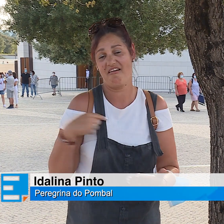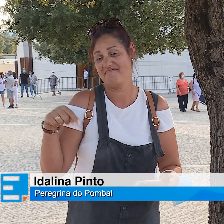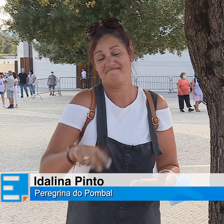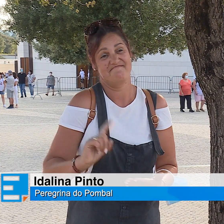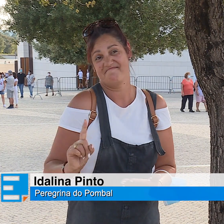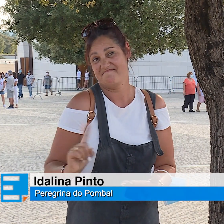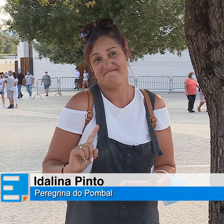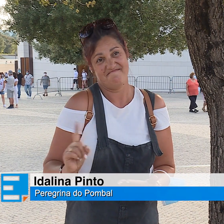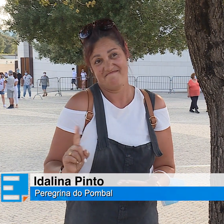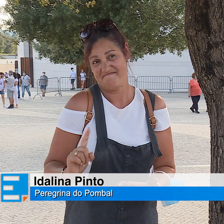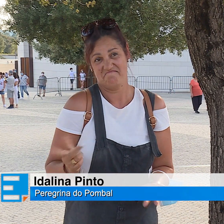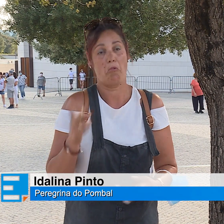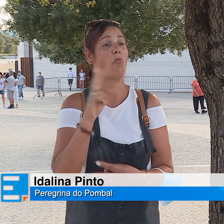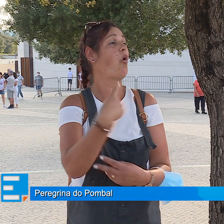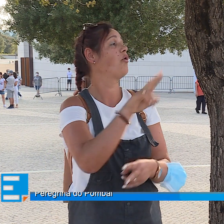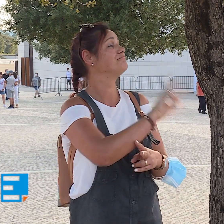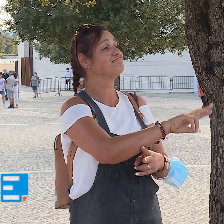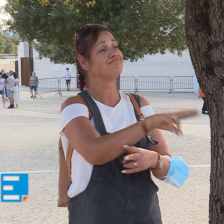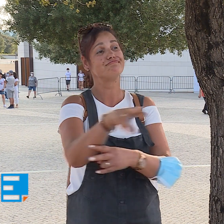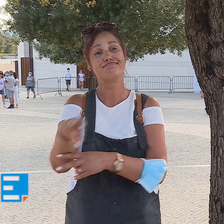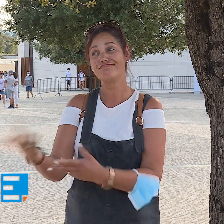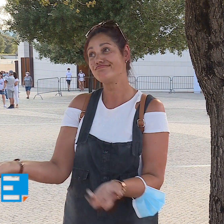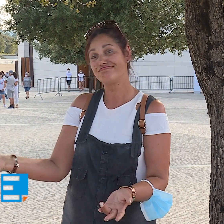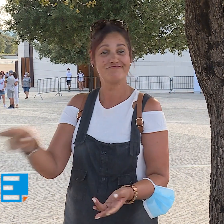havendo intérprete de língua gestual, facilita-me. Se não